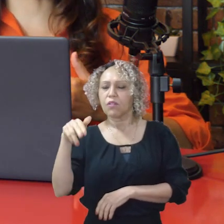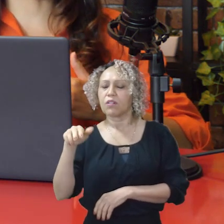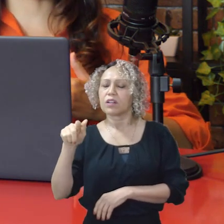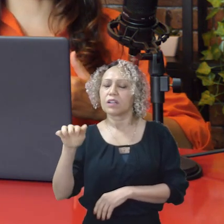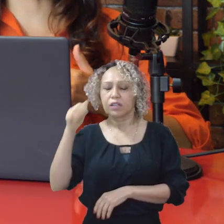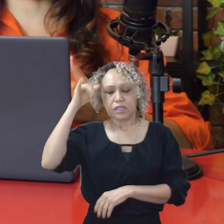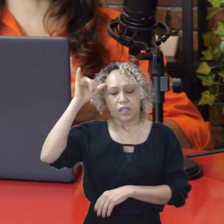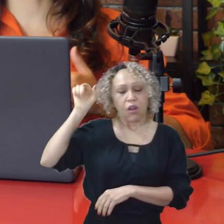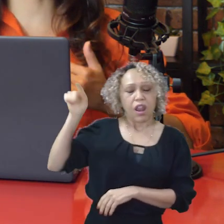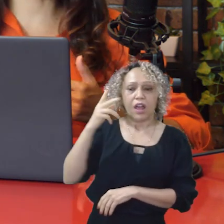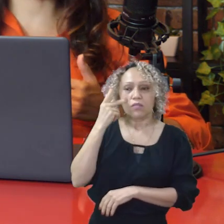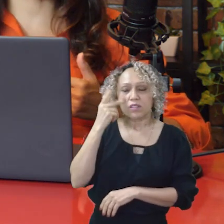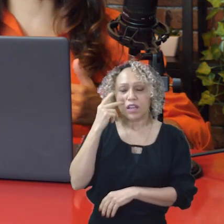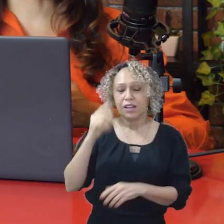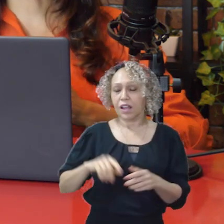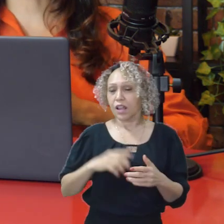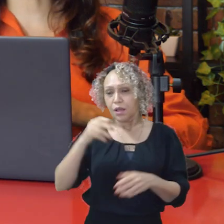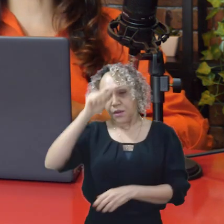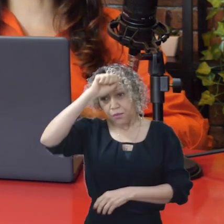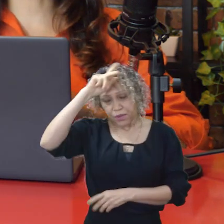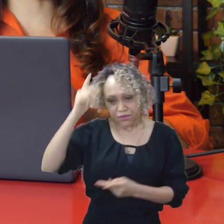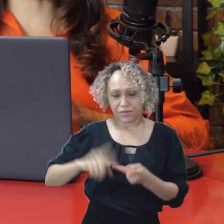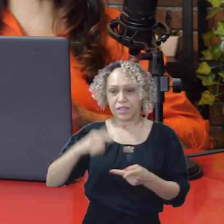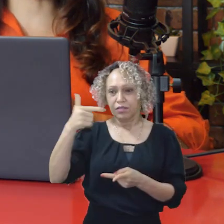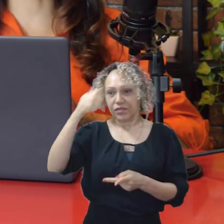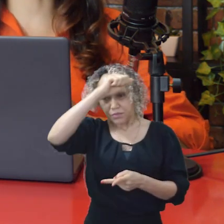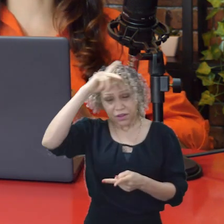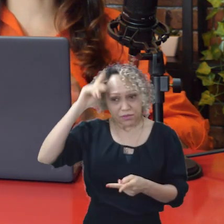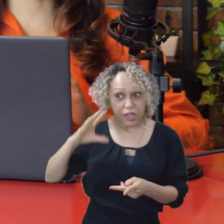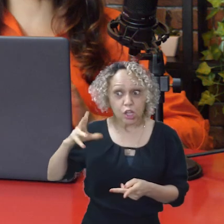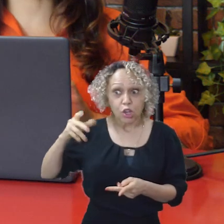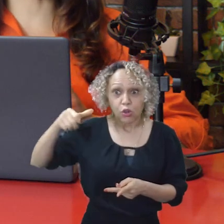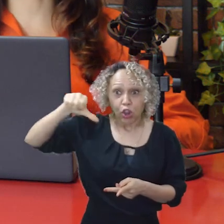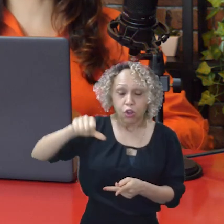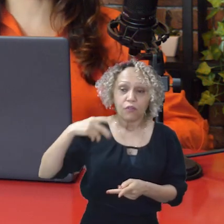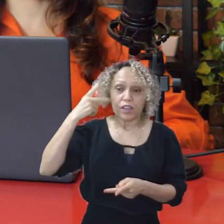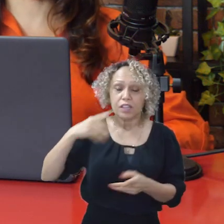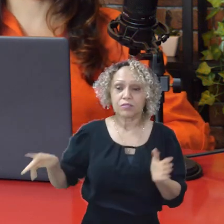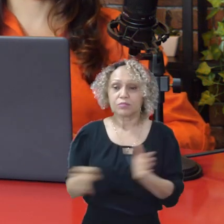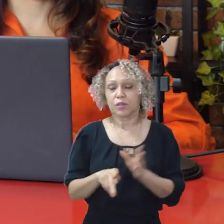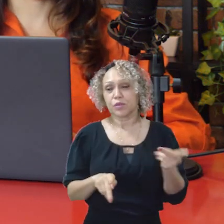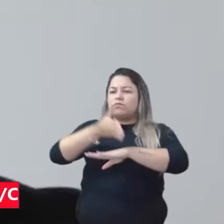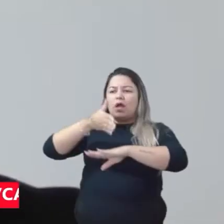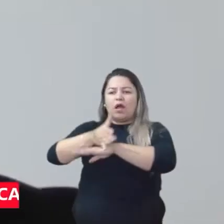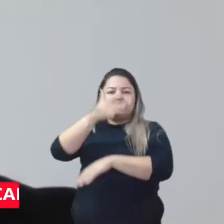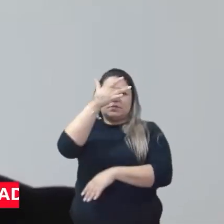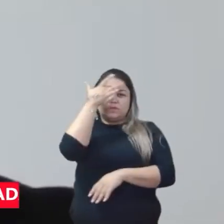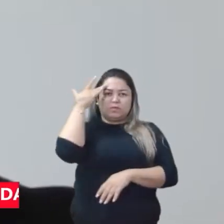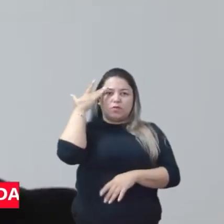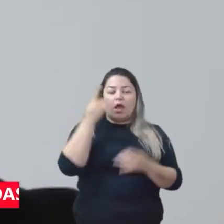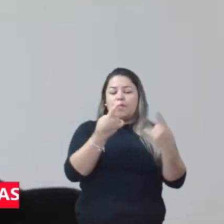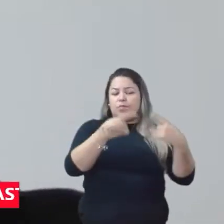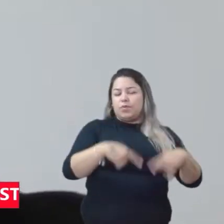ano elegeu para prefeito, vice-prefeito e todos os seus 9 vereadores candidatos do PT. Então, as nossas